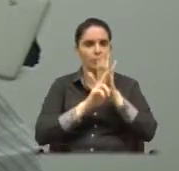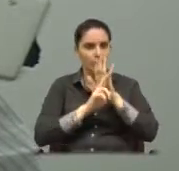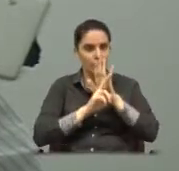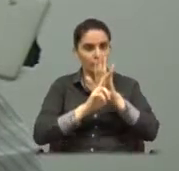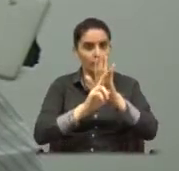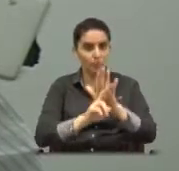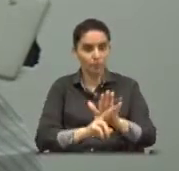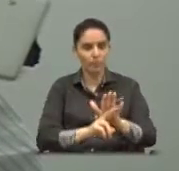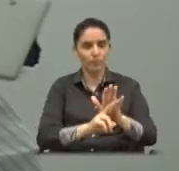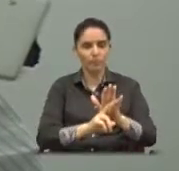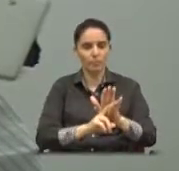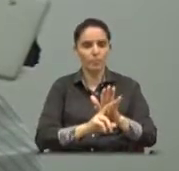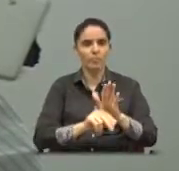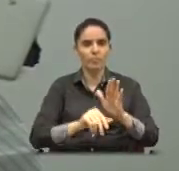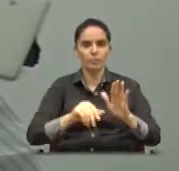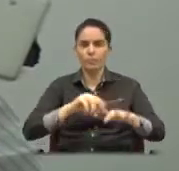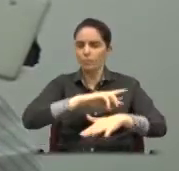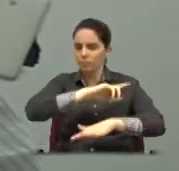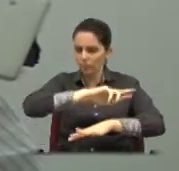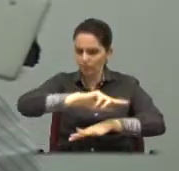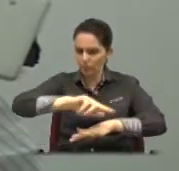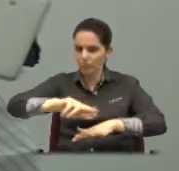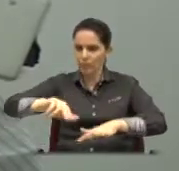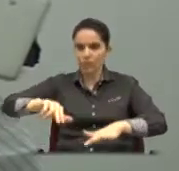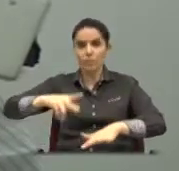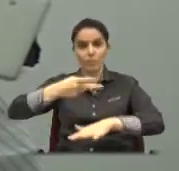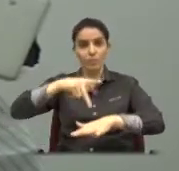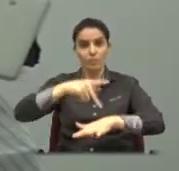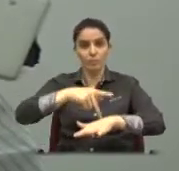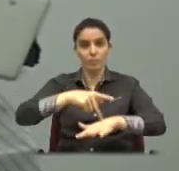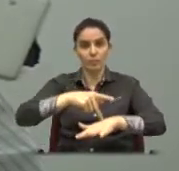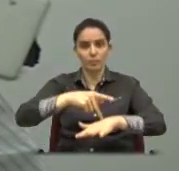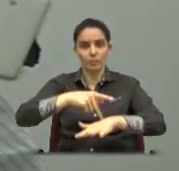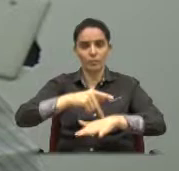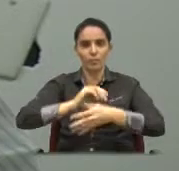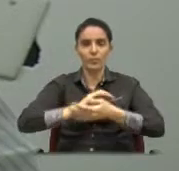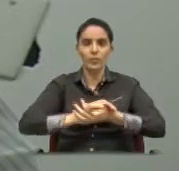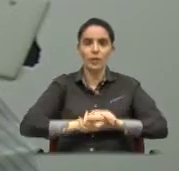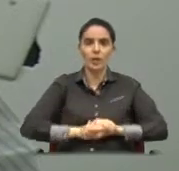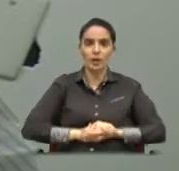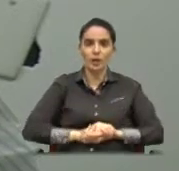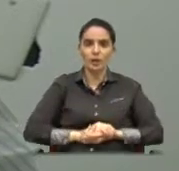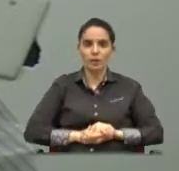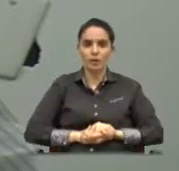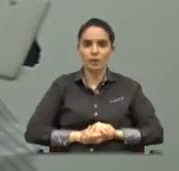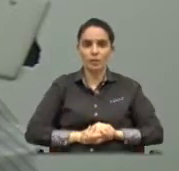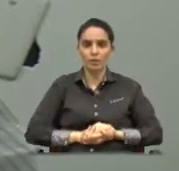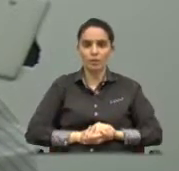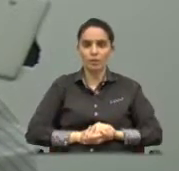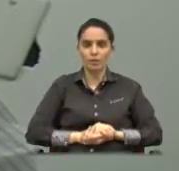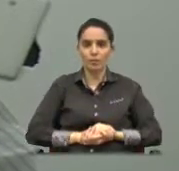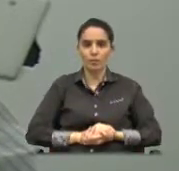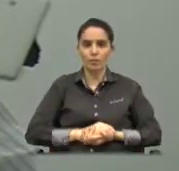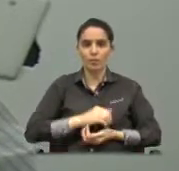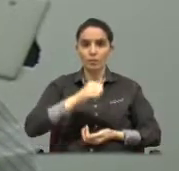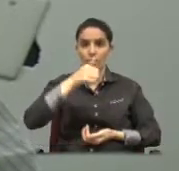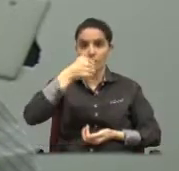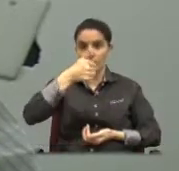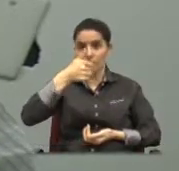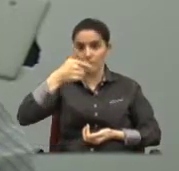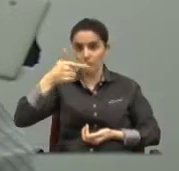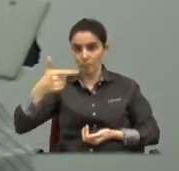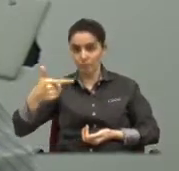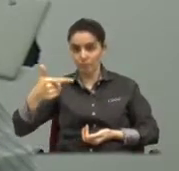Brasil, Nossa Senhora da Conceição Aparecida, que acolhe quase 12 milhões